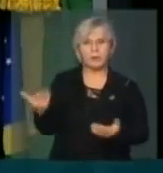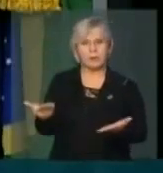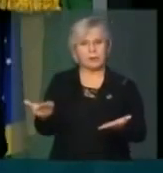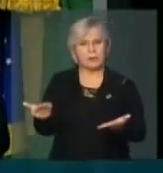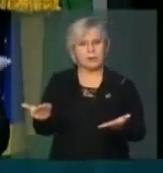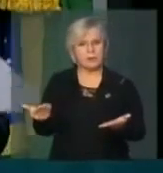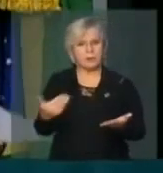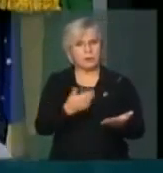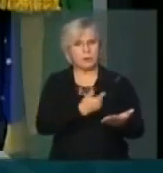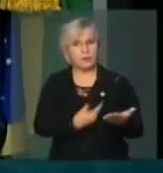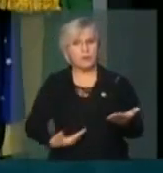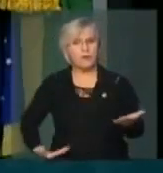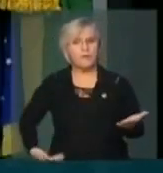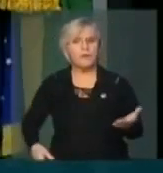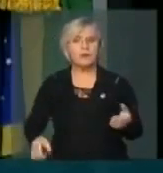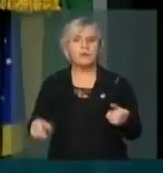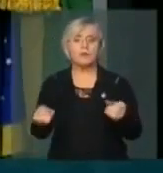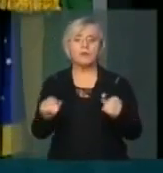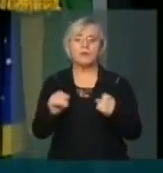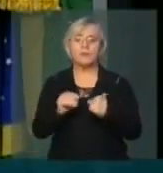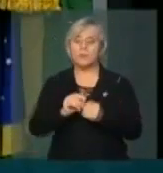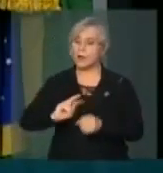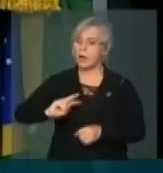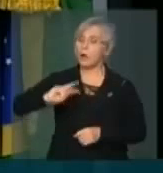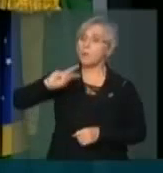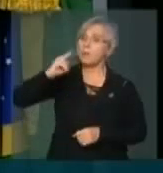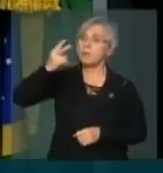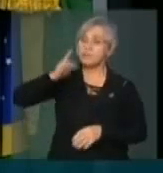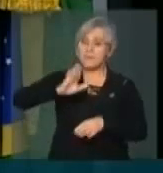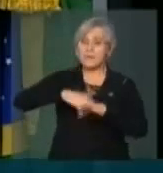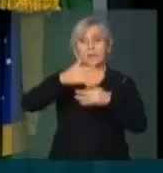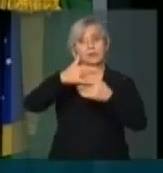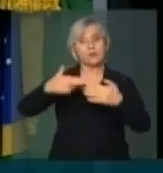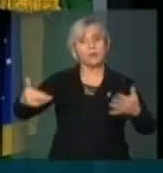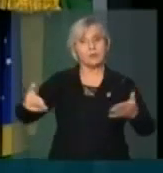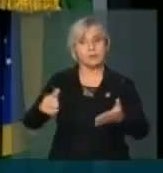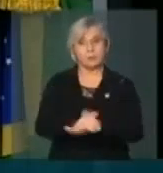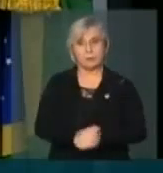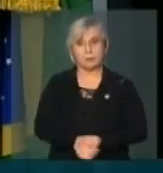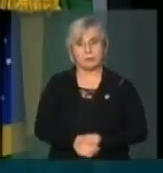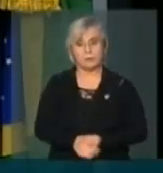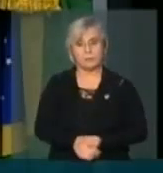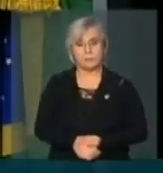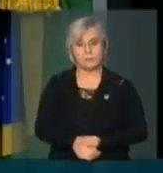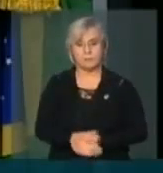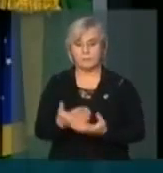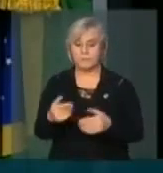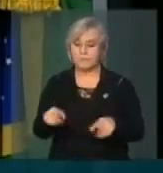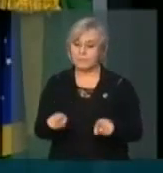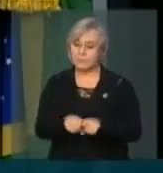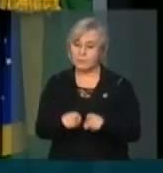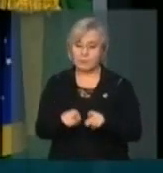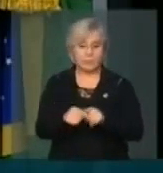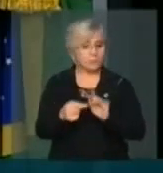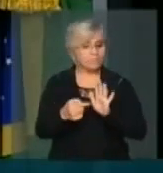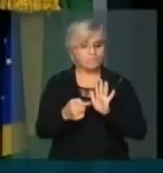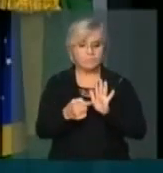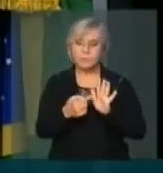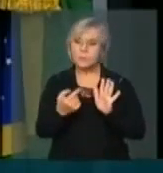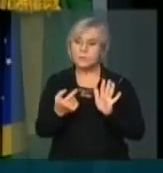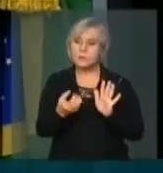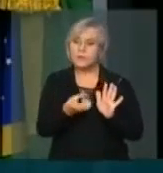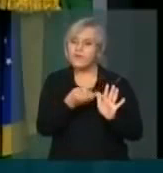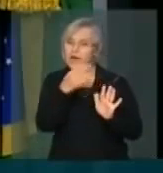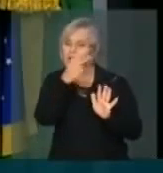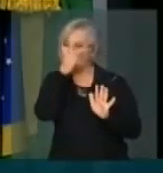forma atabalhoada, aumenta o preço do combustível. Mas não é só isso. Ele frustra o desejo de tantos